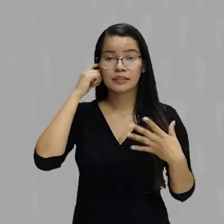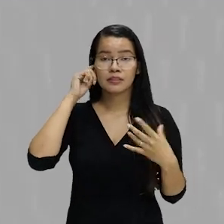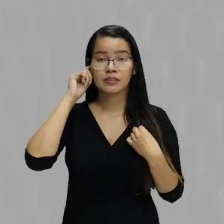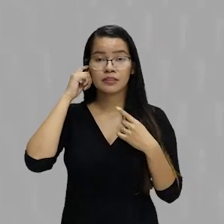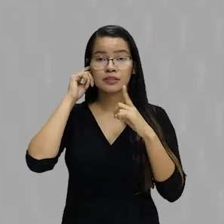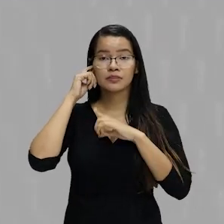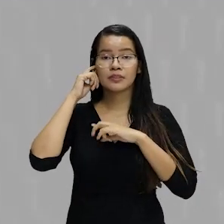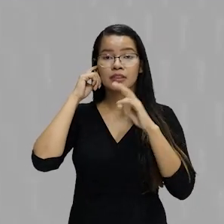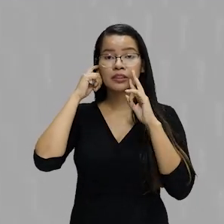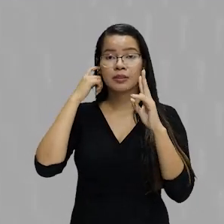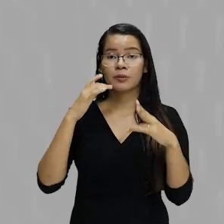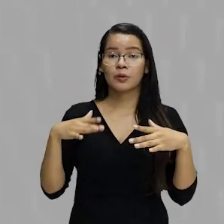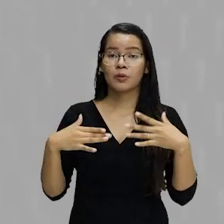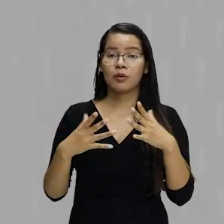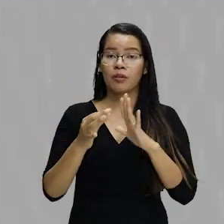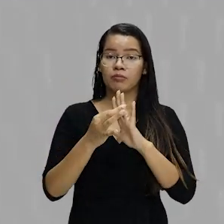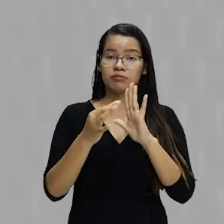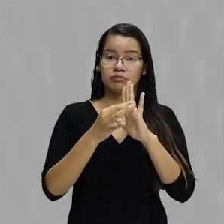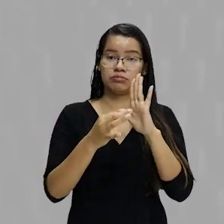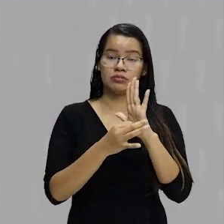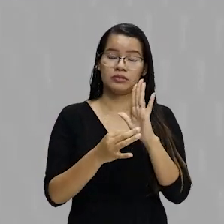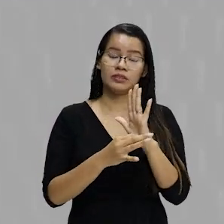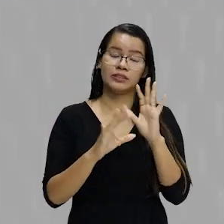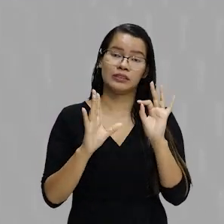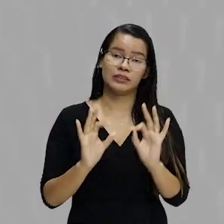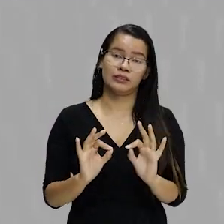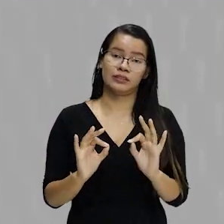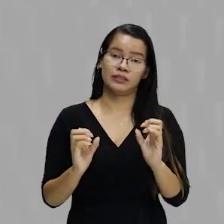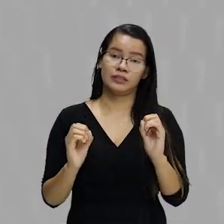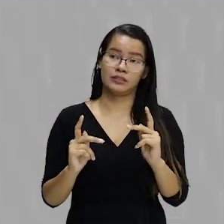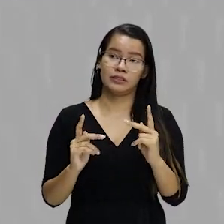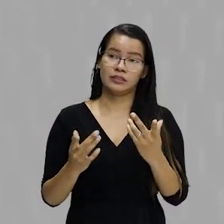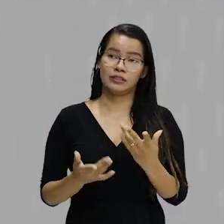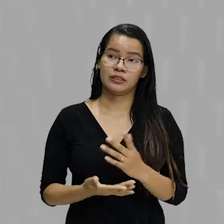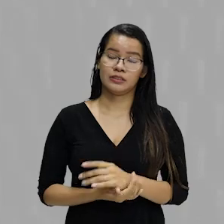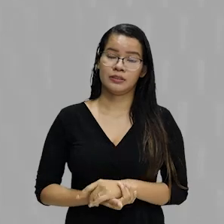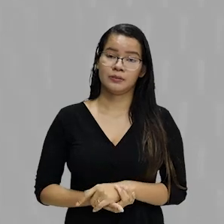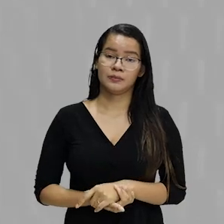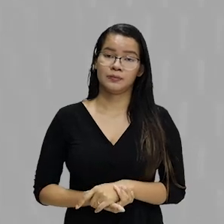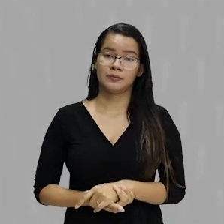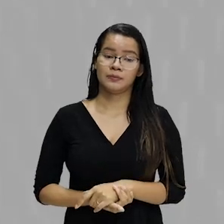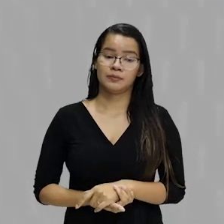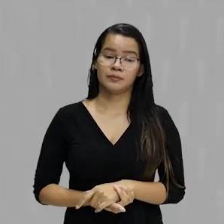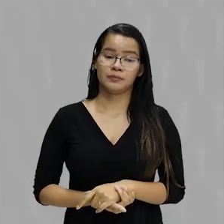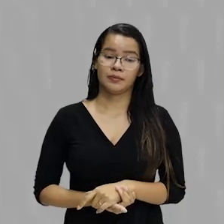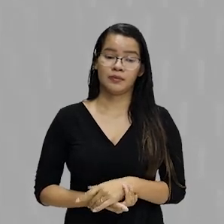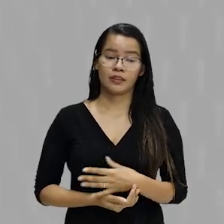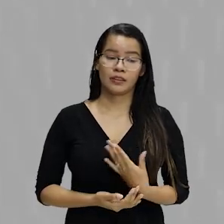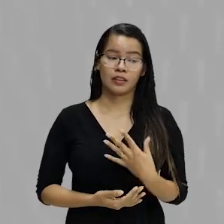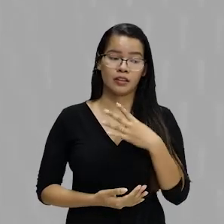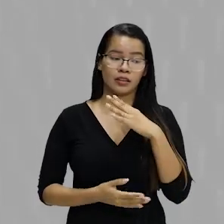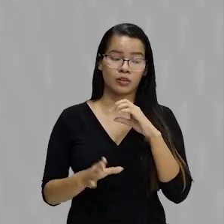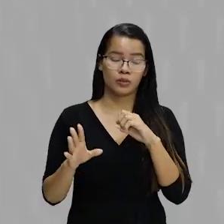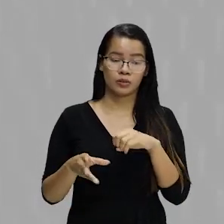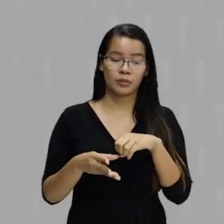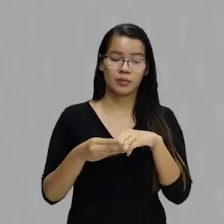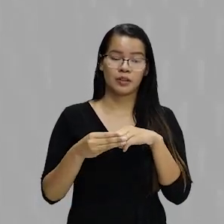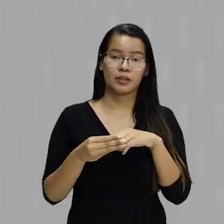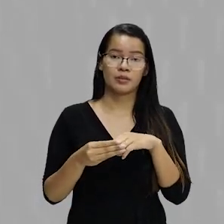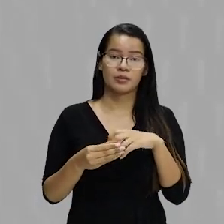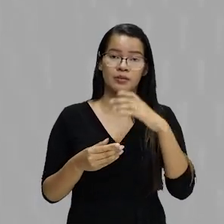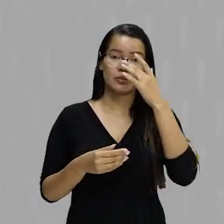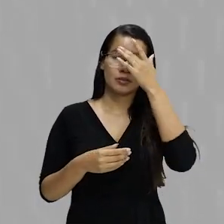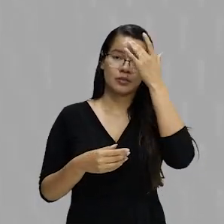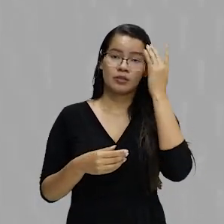lá qual é a opção correta e fazer o nosso comentário. Tá? Então, o conhecimento que esses astrônomos eles